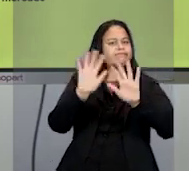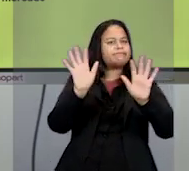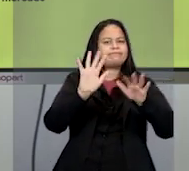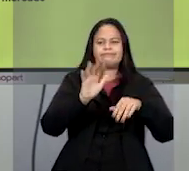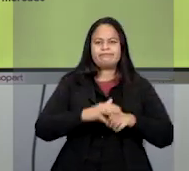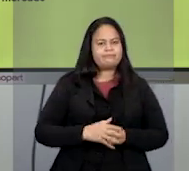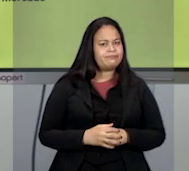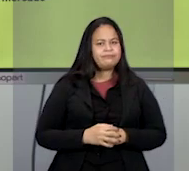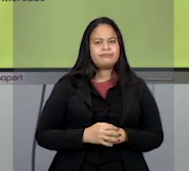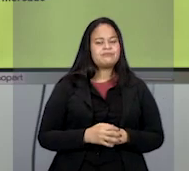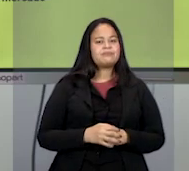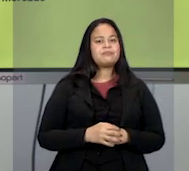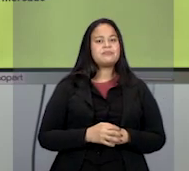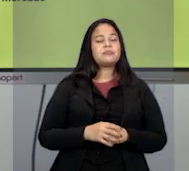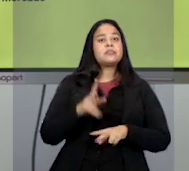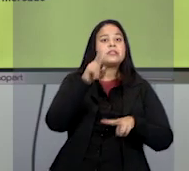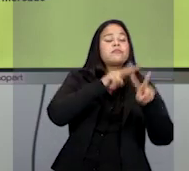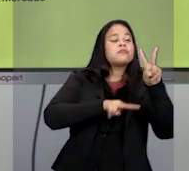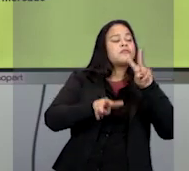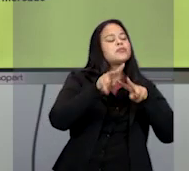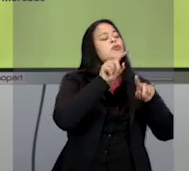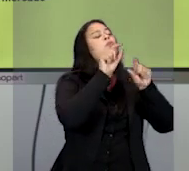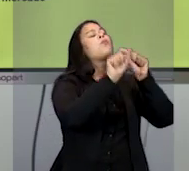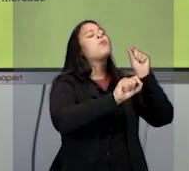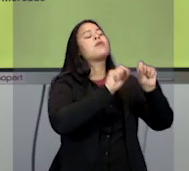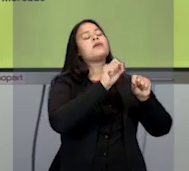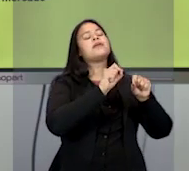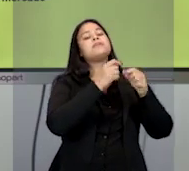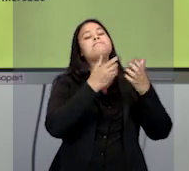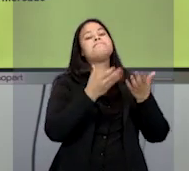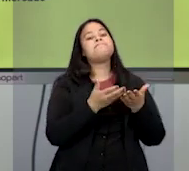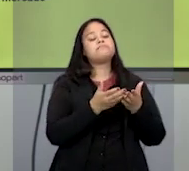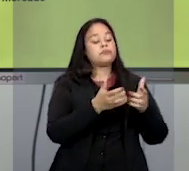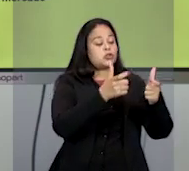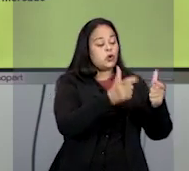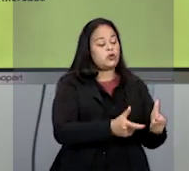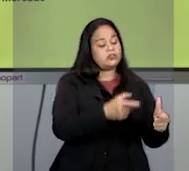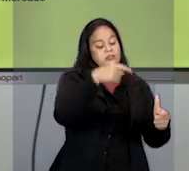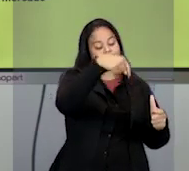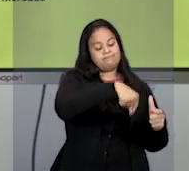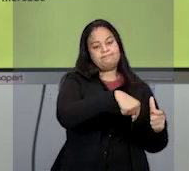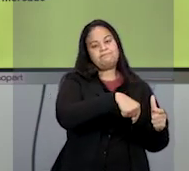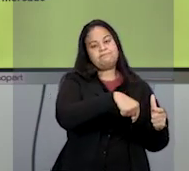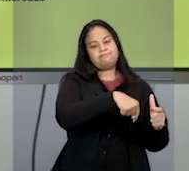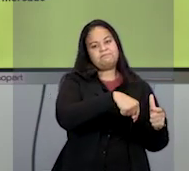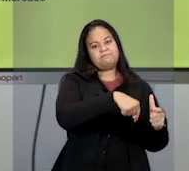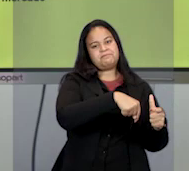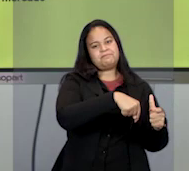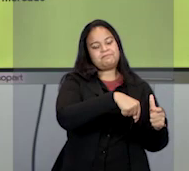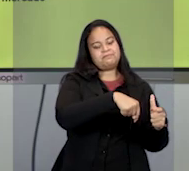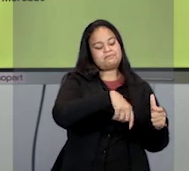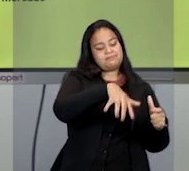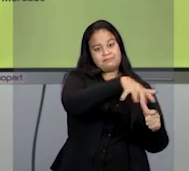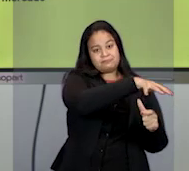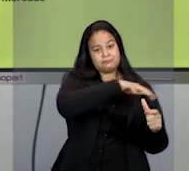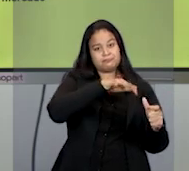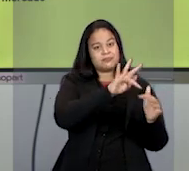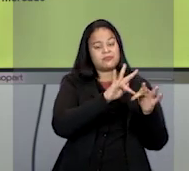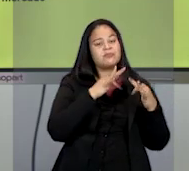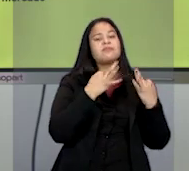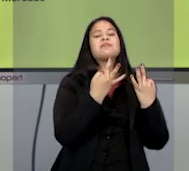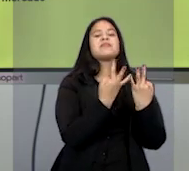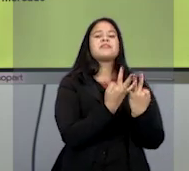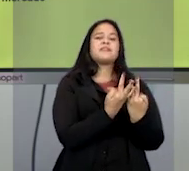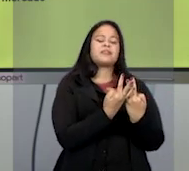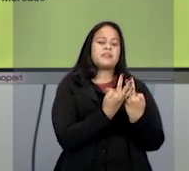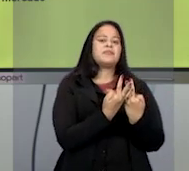mercado internacional. Ela visa mais um mercado local, ou seja, a produção mais familiar, ou seja, mais